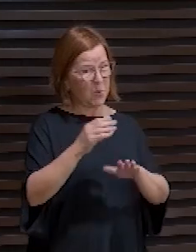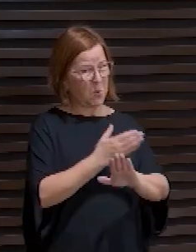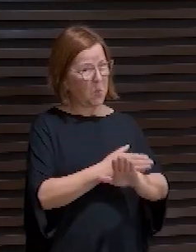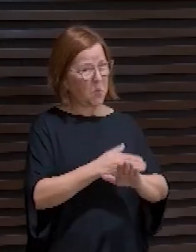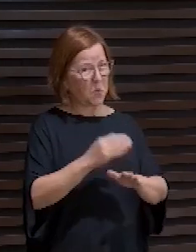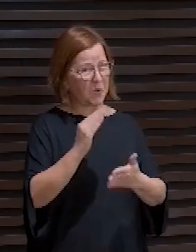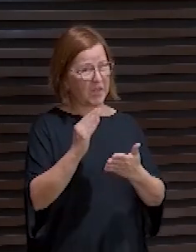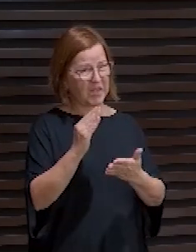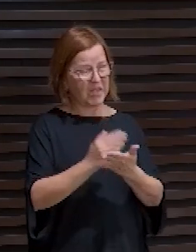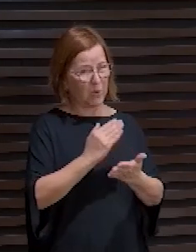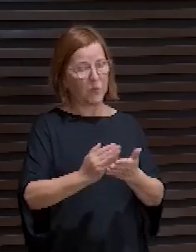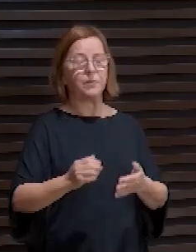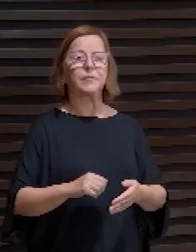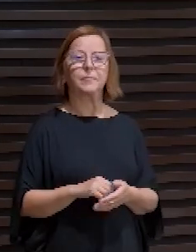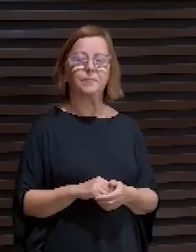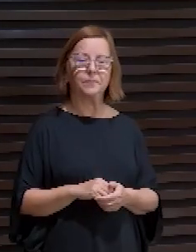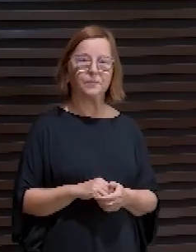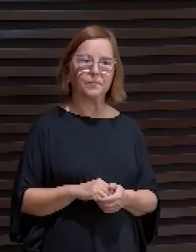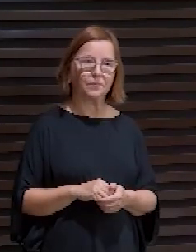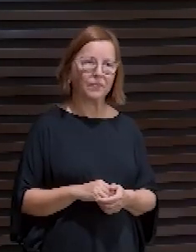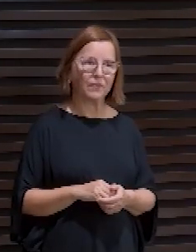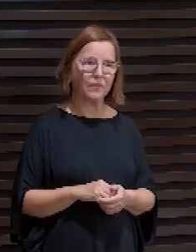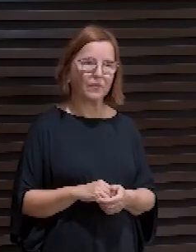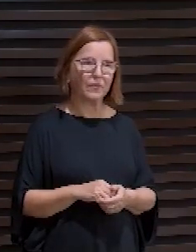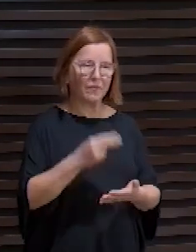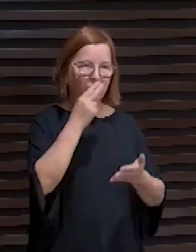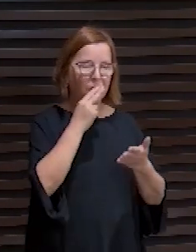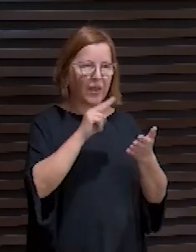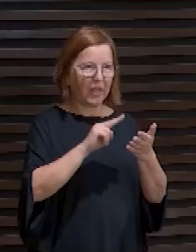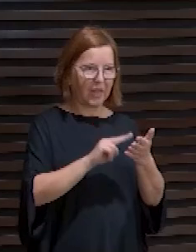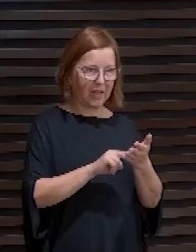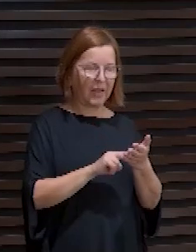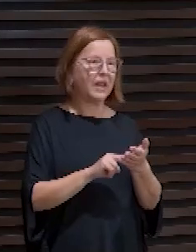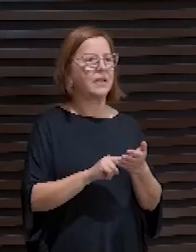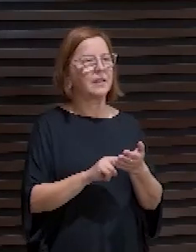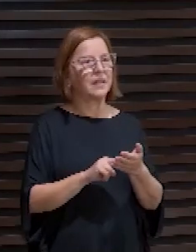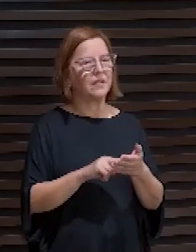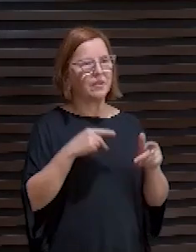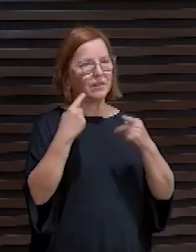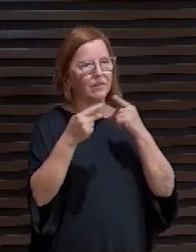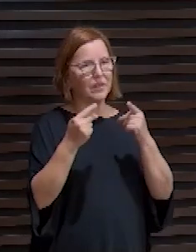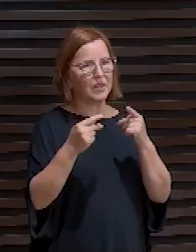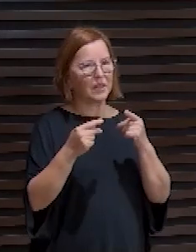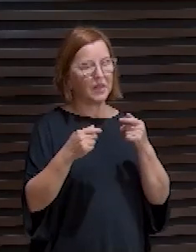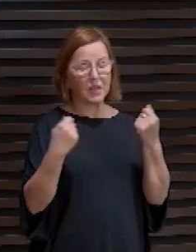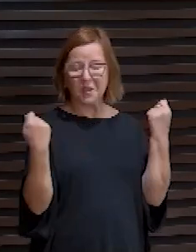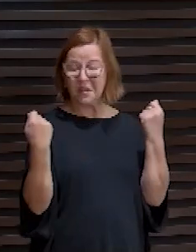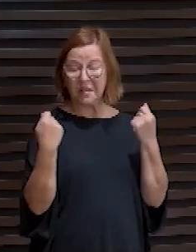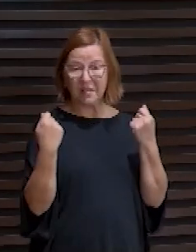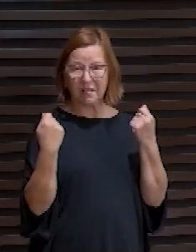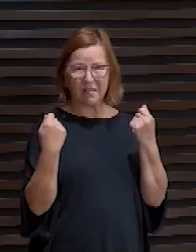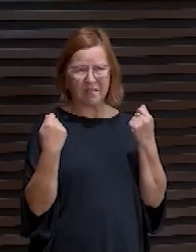alguns. O autor da carta evidencia que não é possível sermos encorajados e instruídos